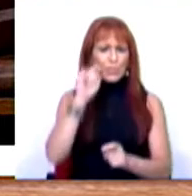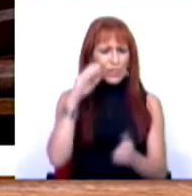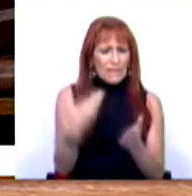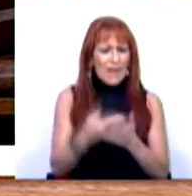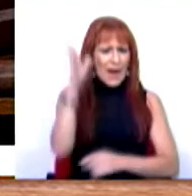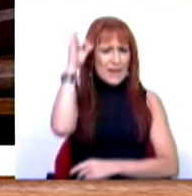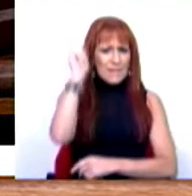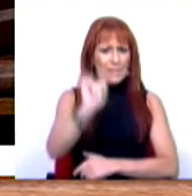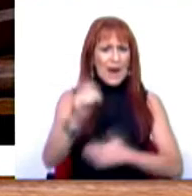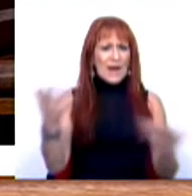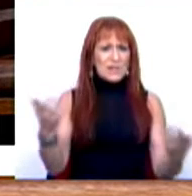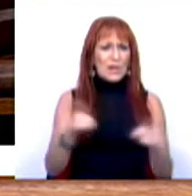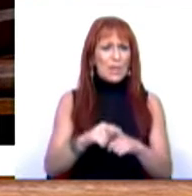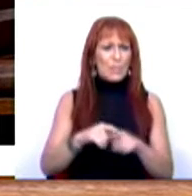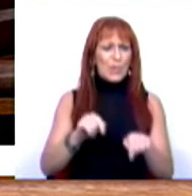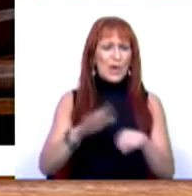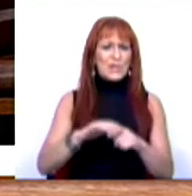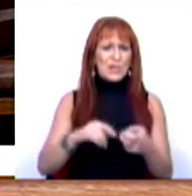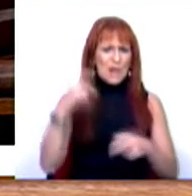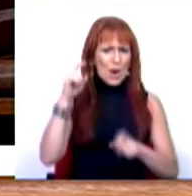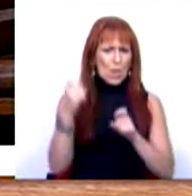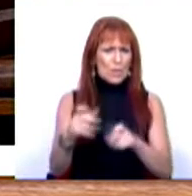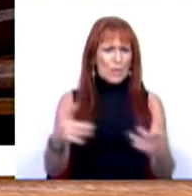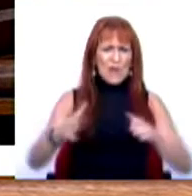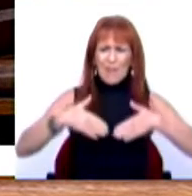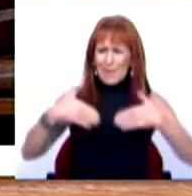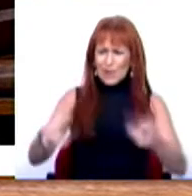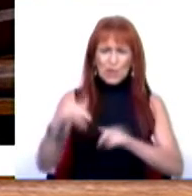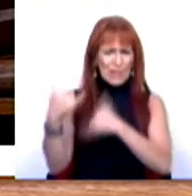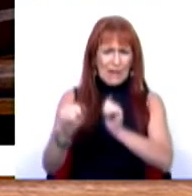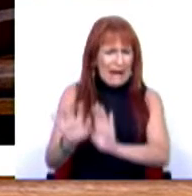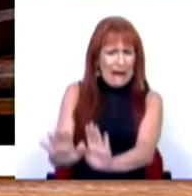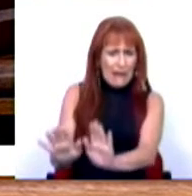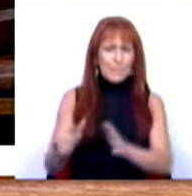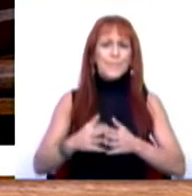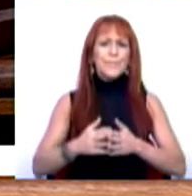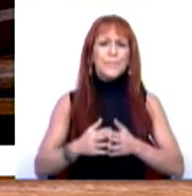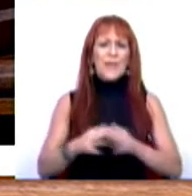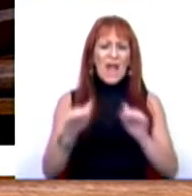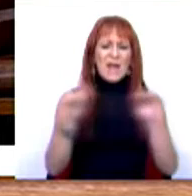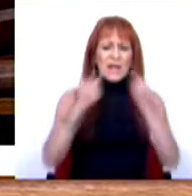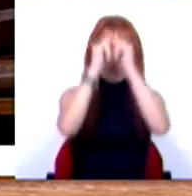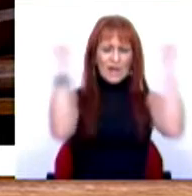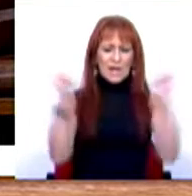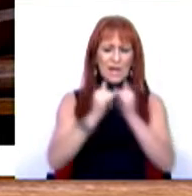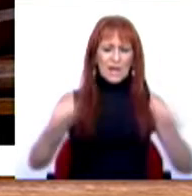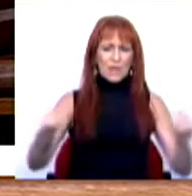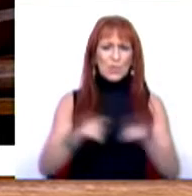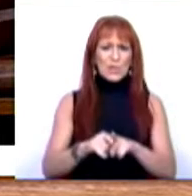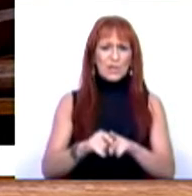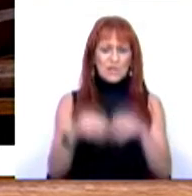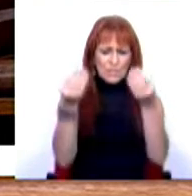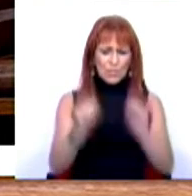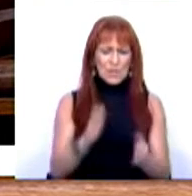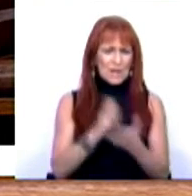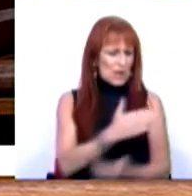proteção dos animais face a atos de crueldade, abandono e maus-tratos. A nível internacional, é desenhado